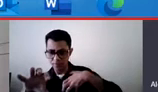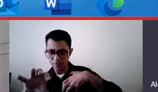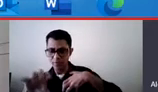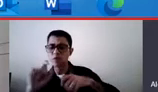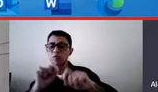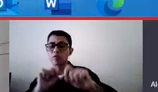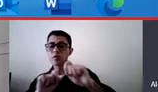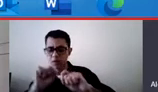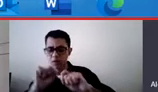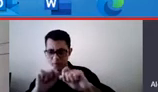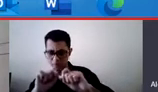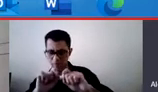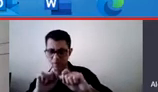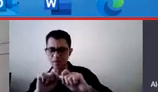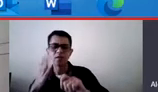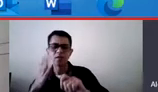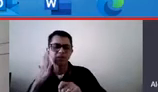e agir com